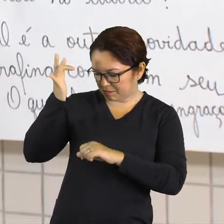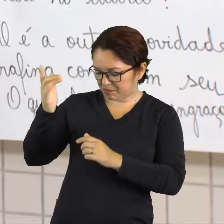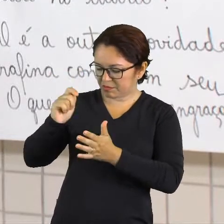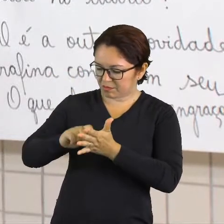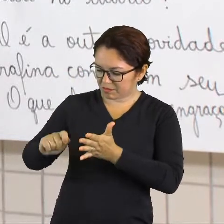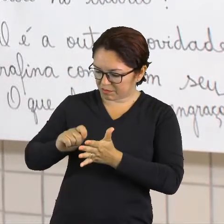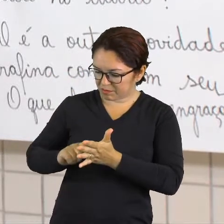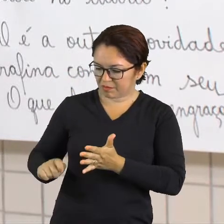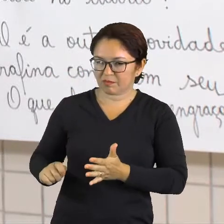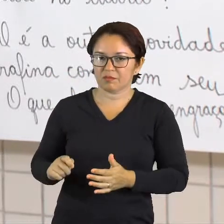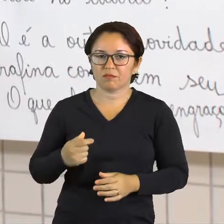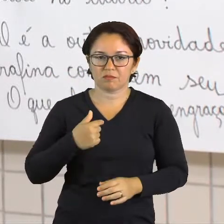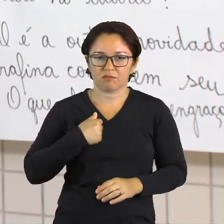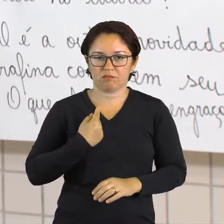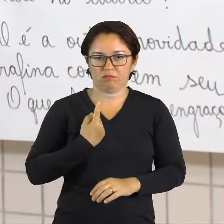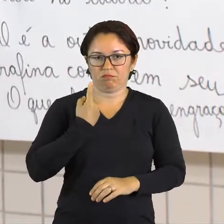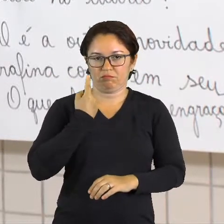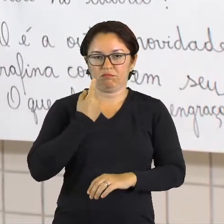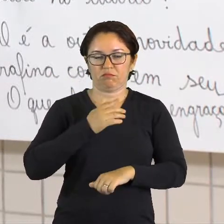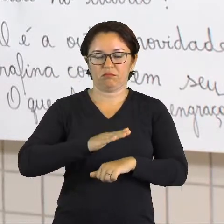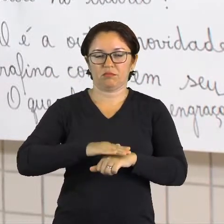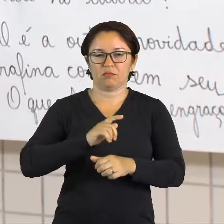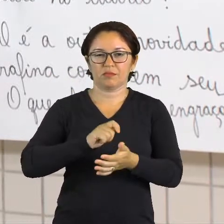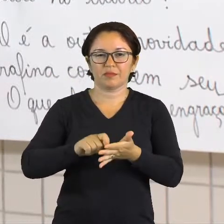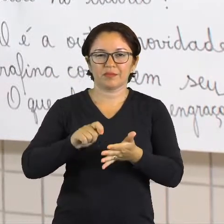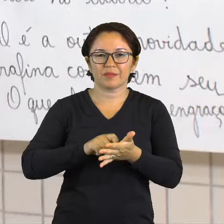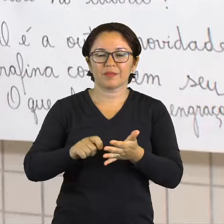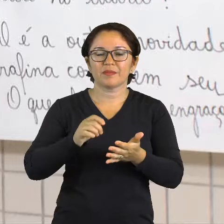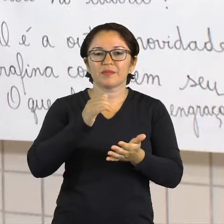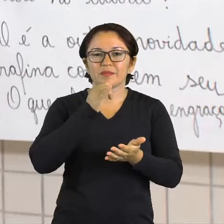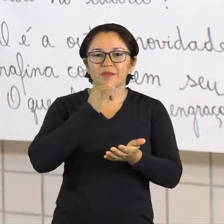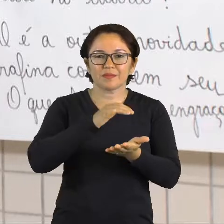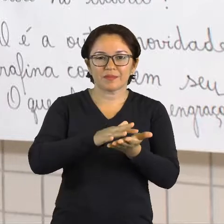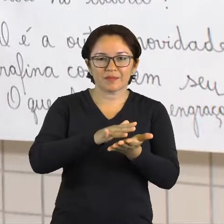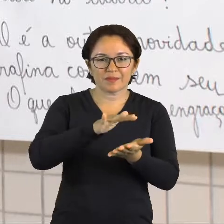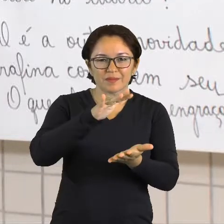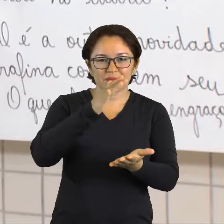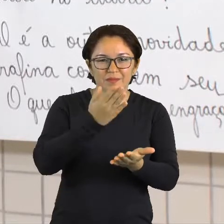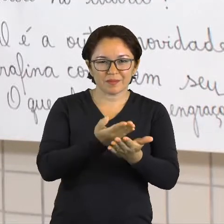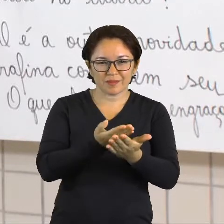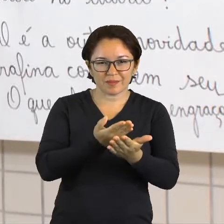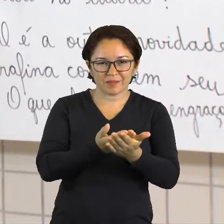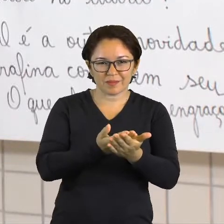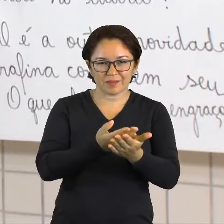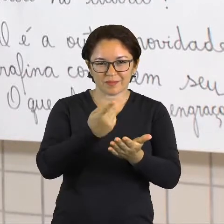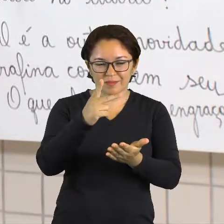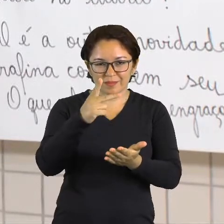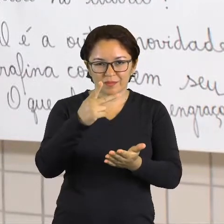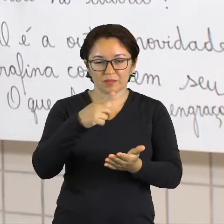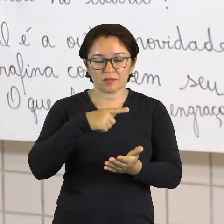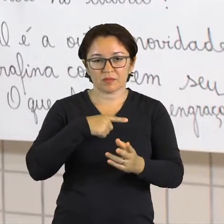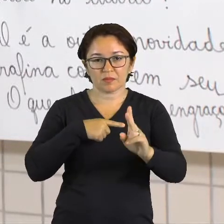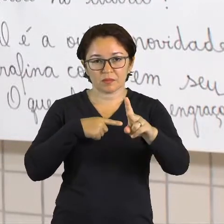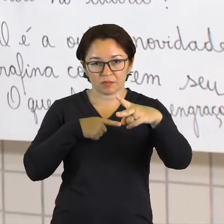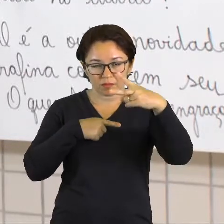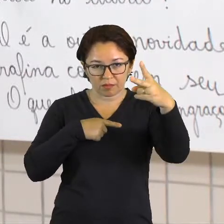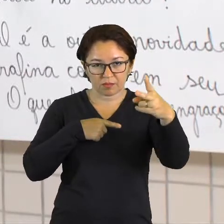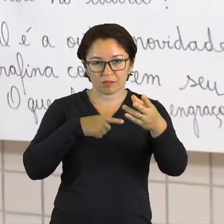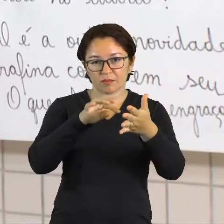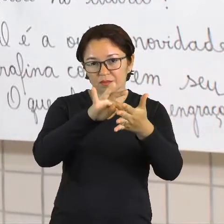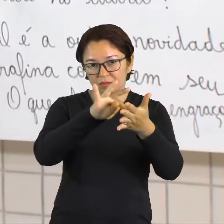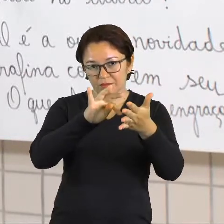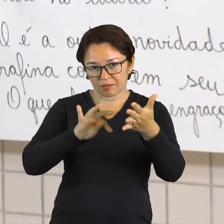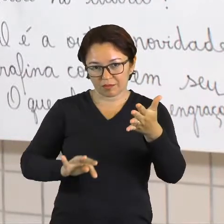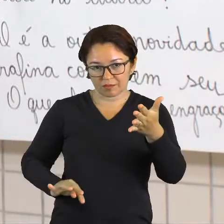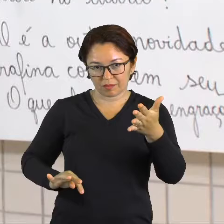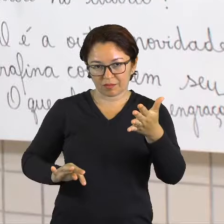narrado em primeira pessoa. Lá no bloco de estudo de vocês tem 2 textos em diários que nós vamos